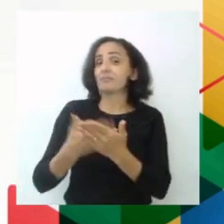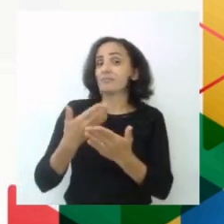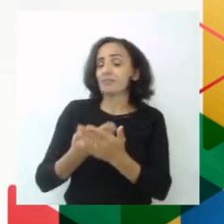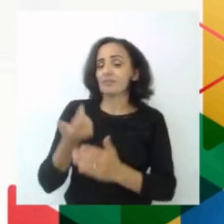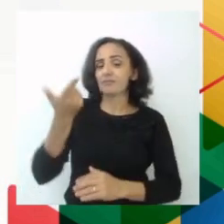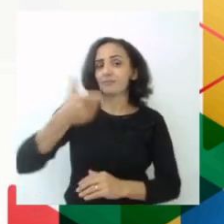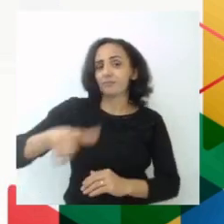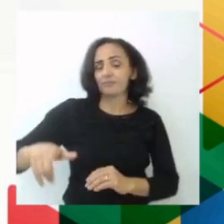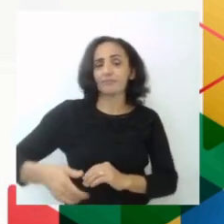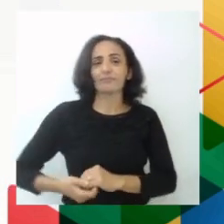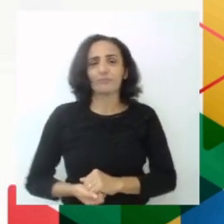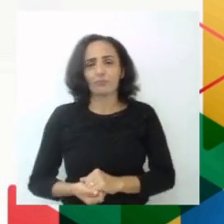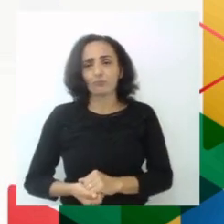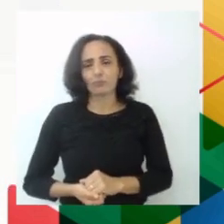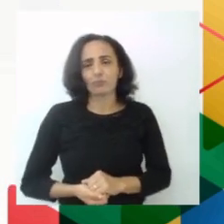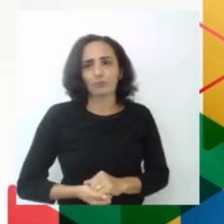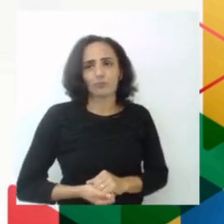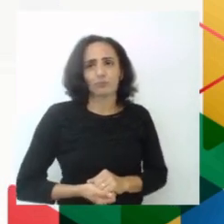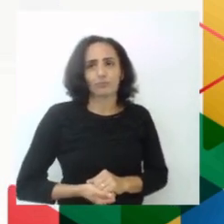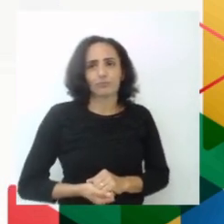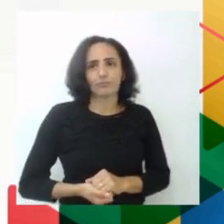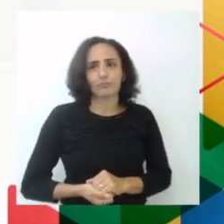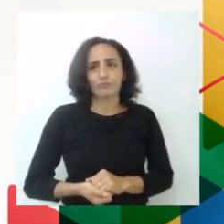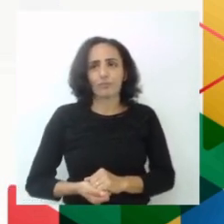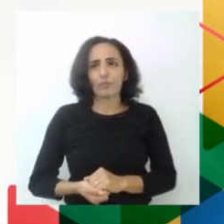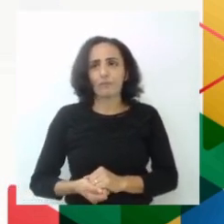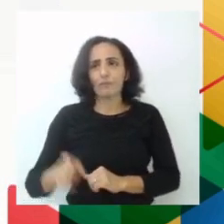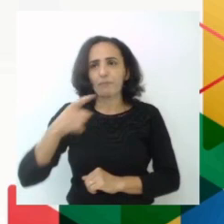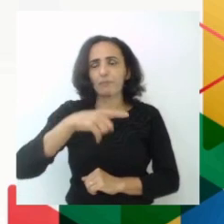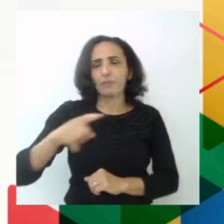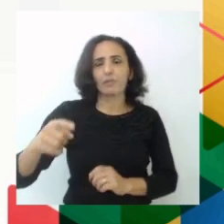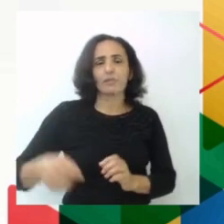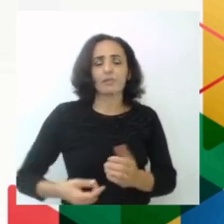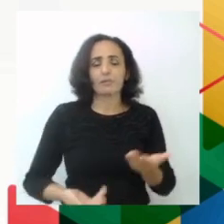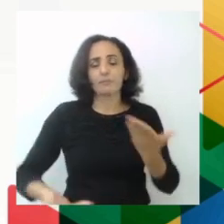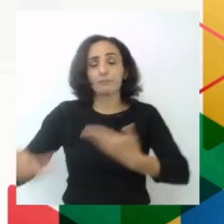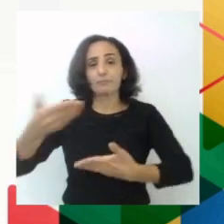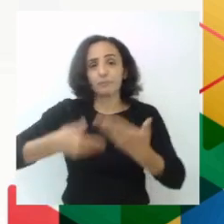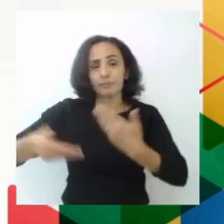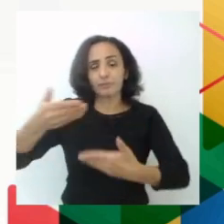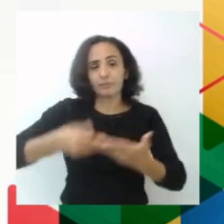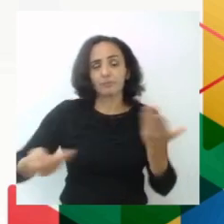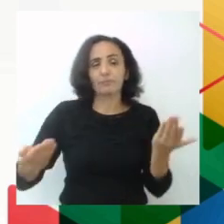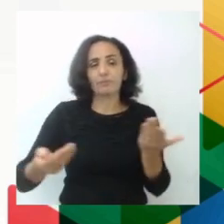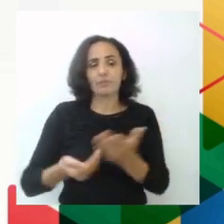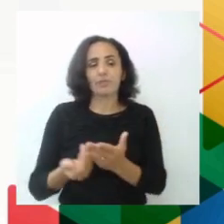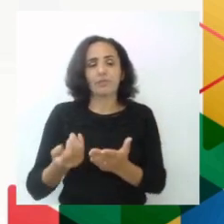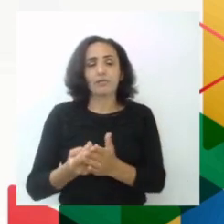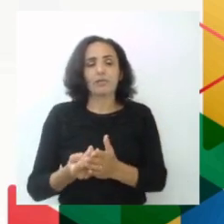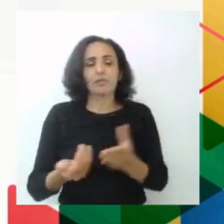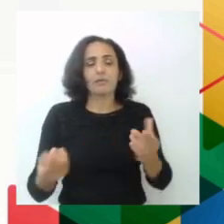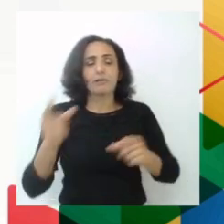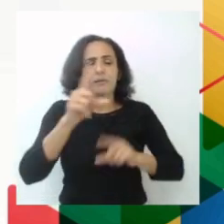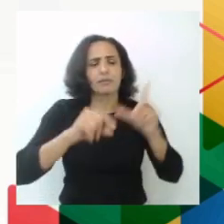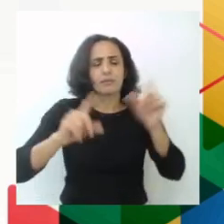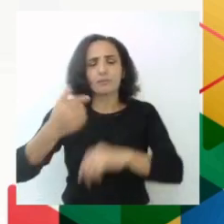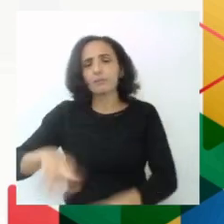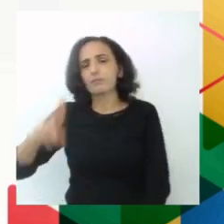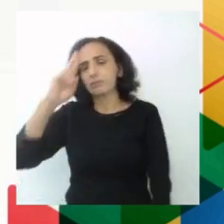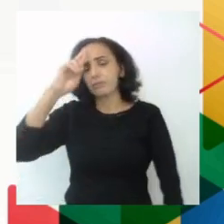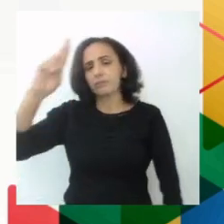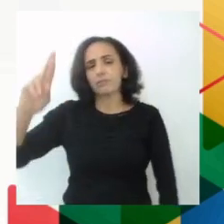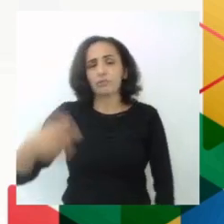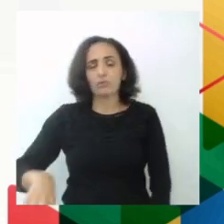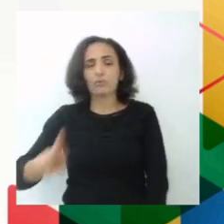exemplo, que diz o seguinte. Para concorrer à eleição a diretor e vice-diretor de